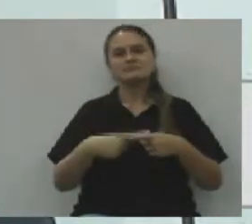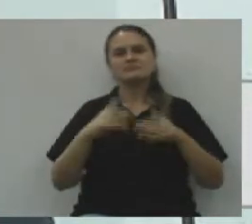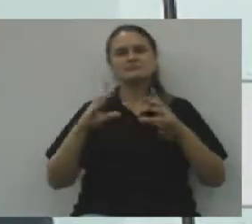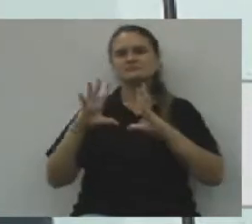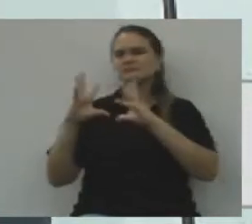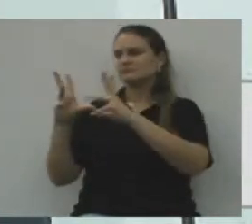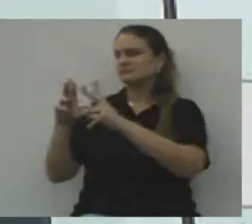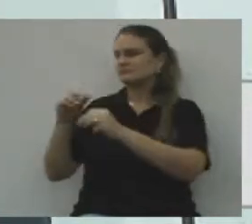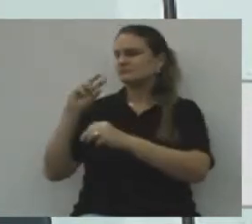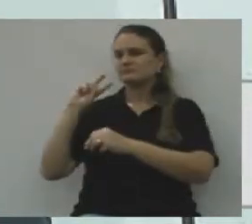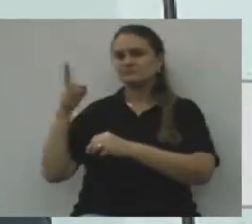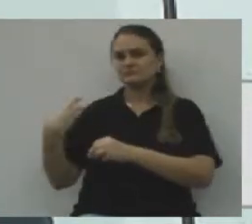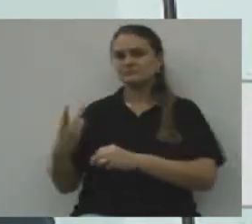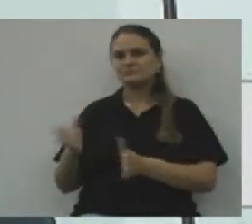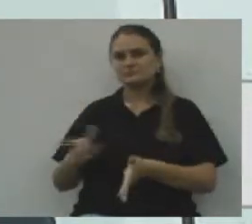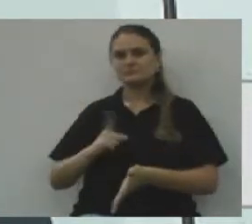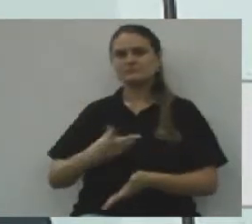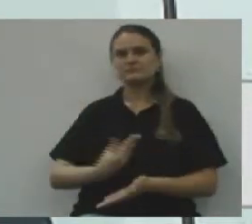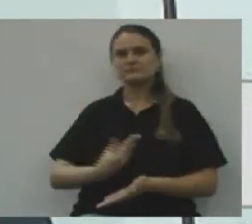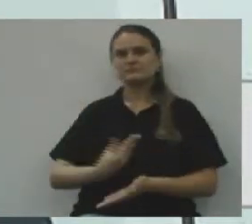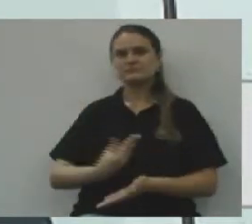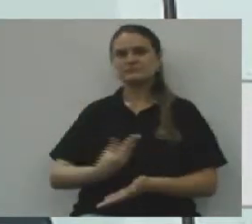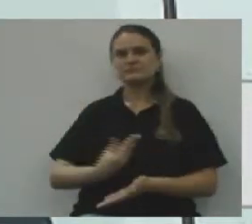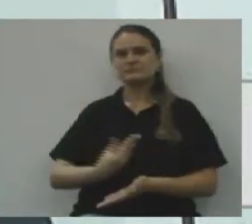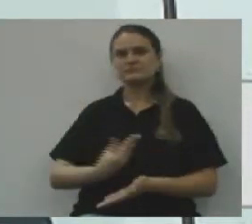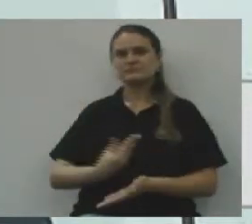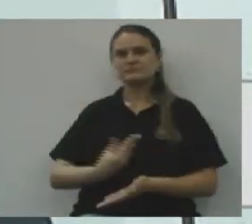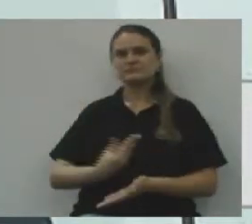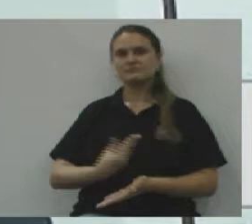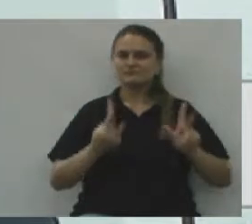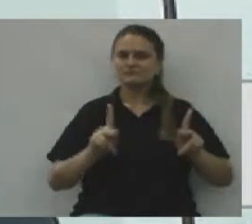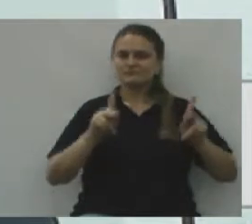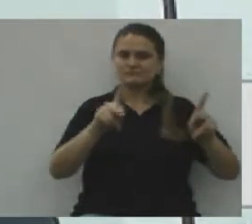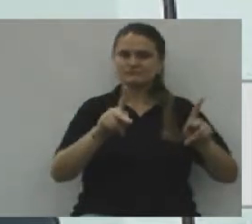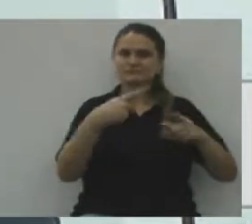todos os senhores aqui presentes representam a população